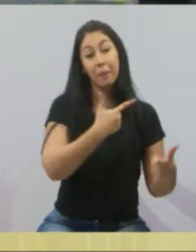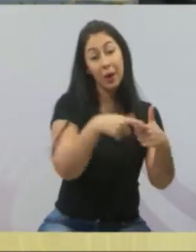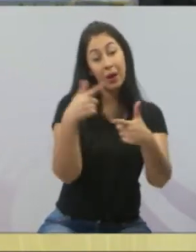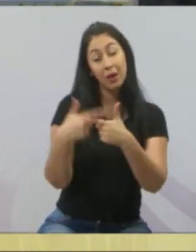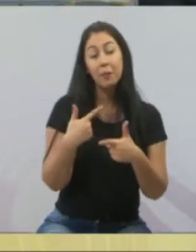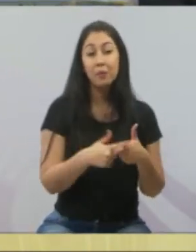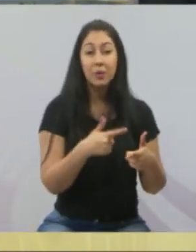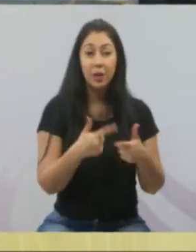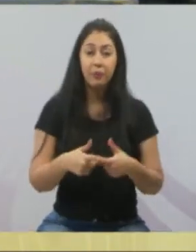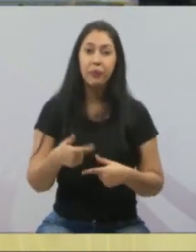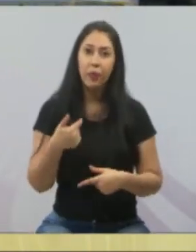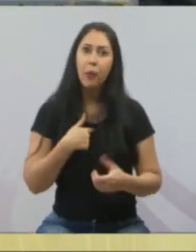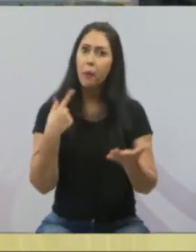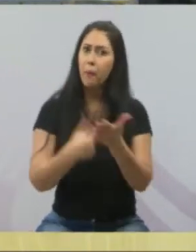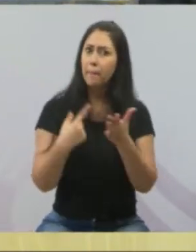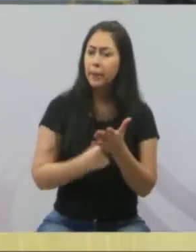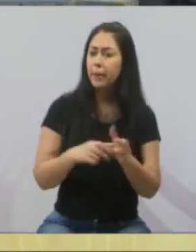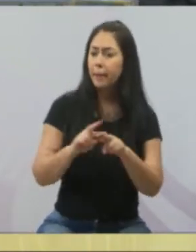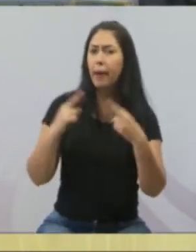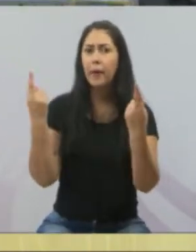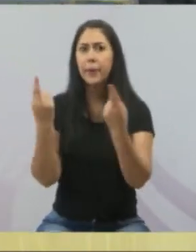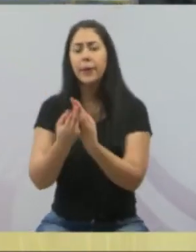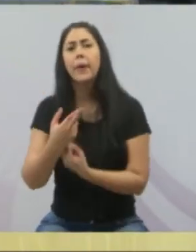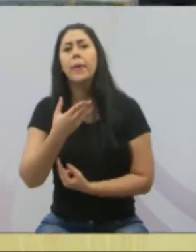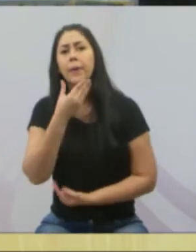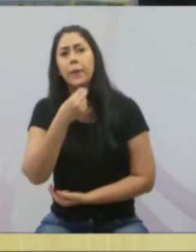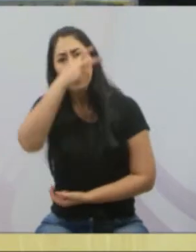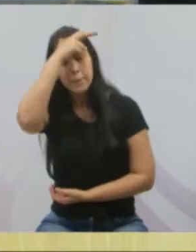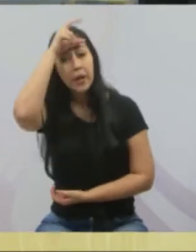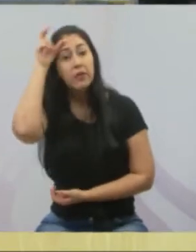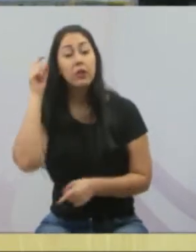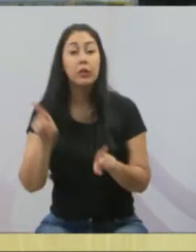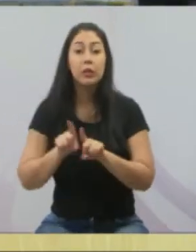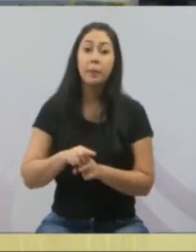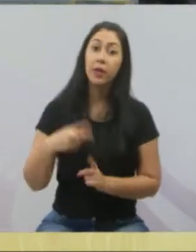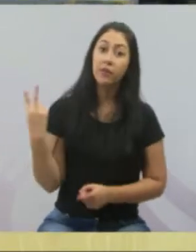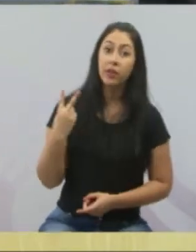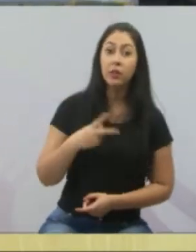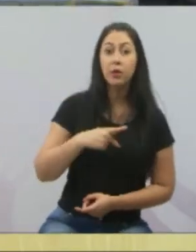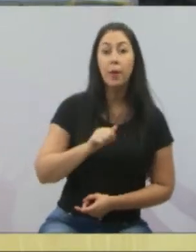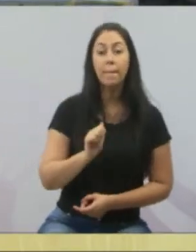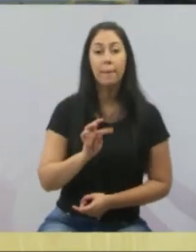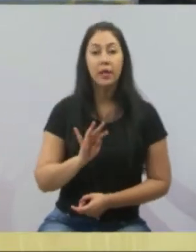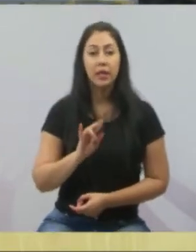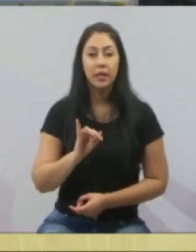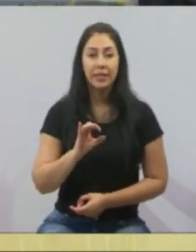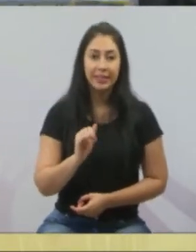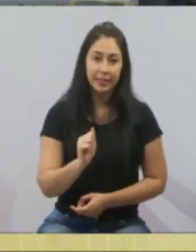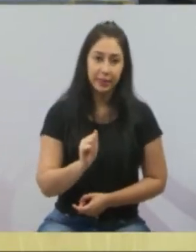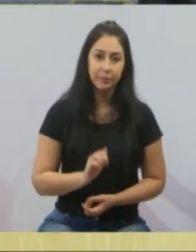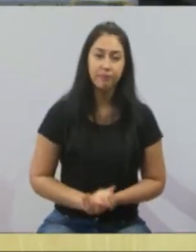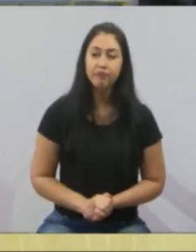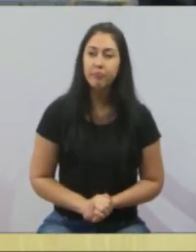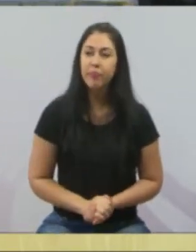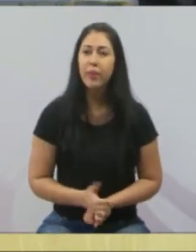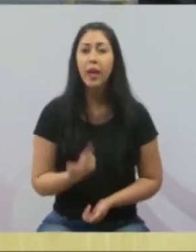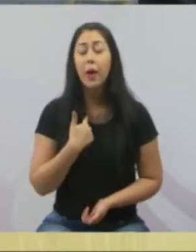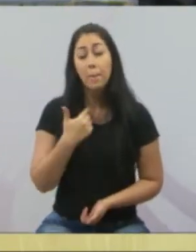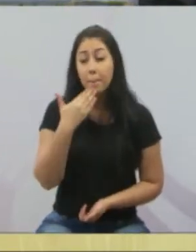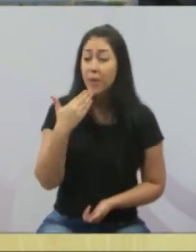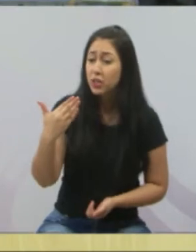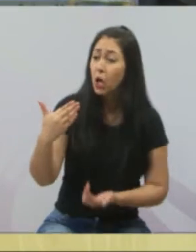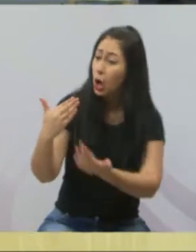estrada Lagoa Azul, que interliga os bairros Parque Meia Lua e Lagoa Azul, em Jacareí. O pedido se justifica, pois, em toda a extensão da